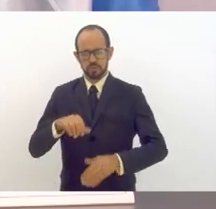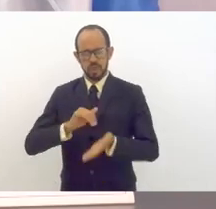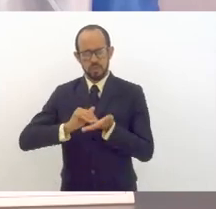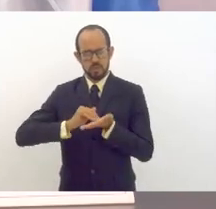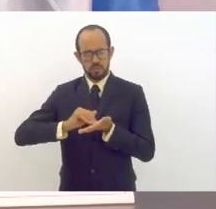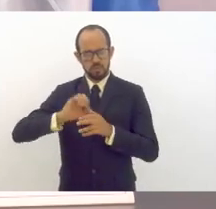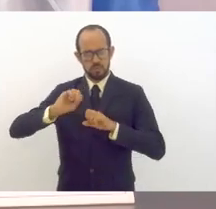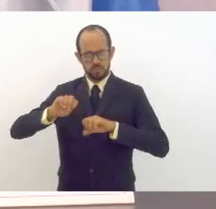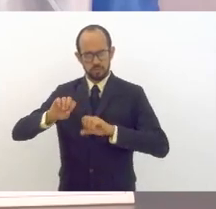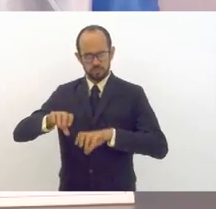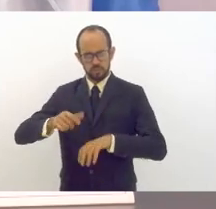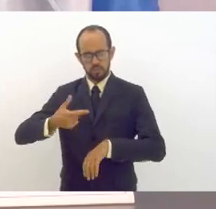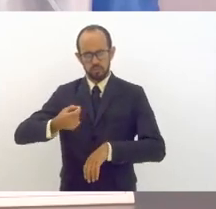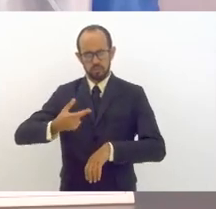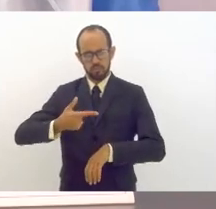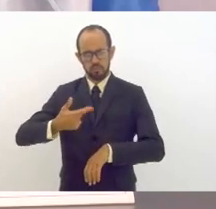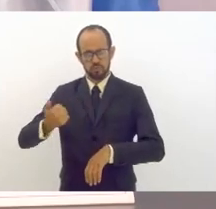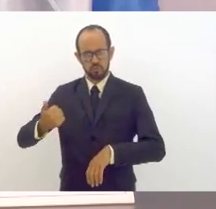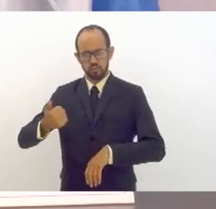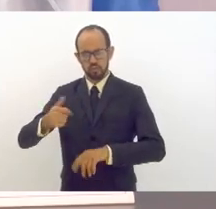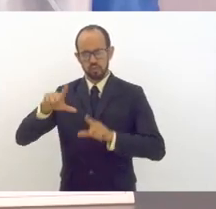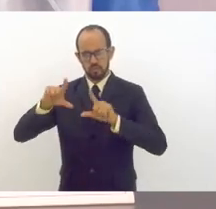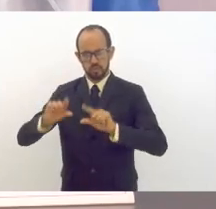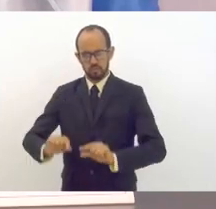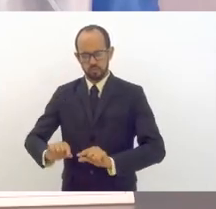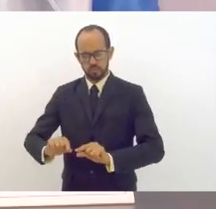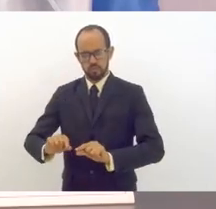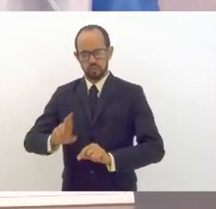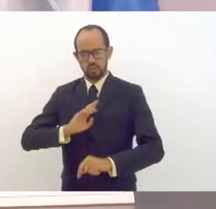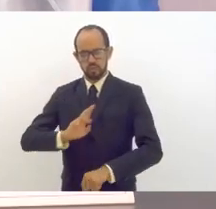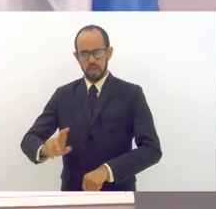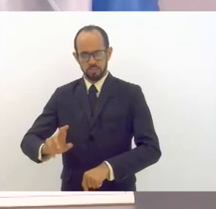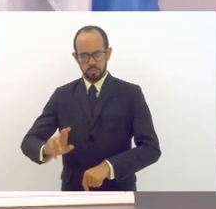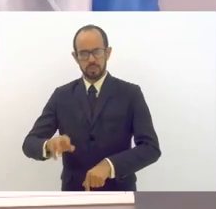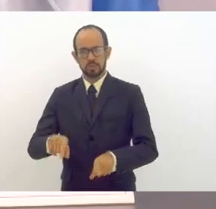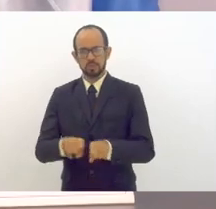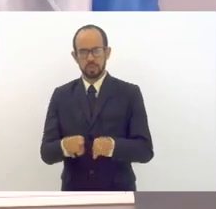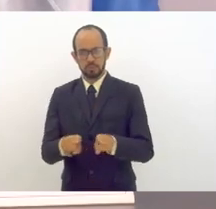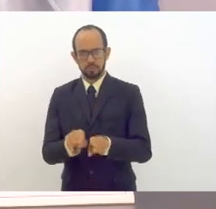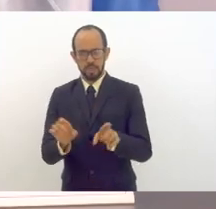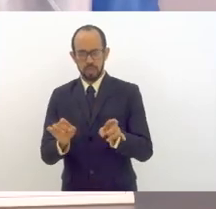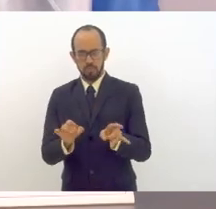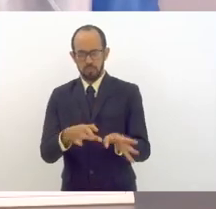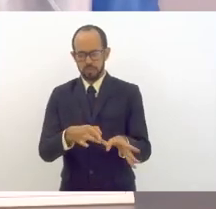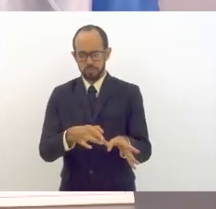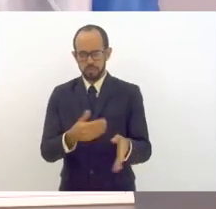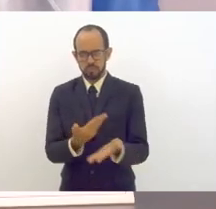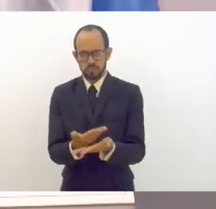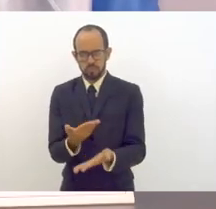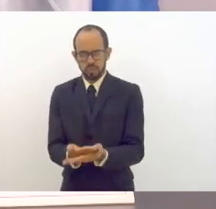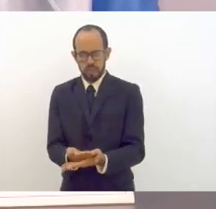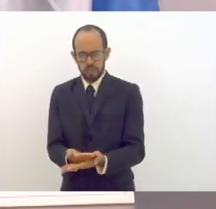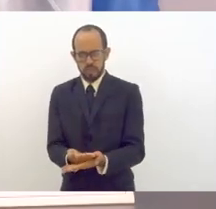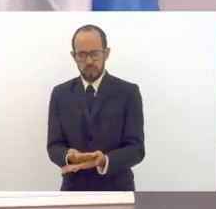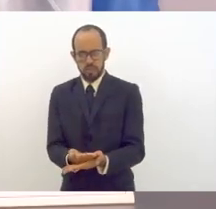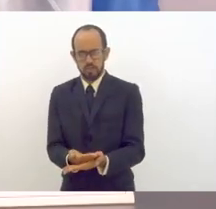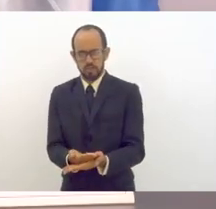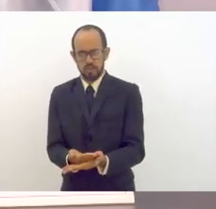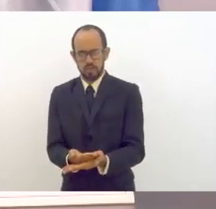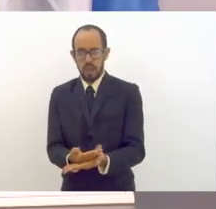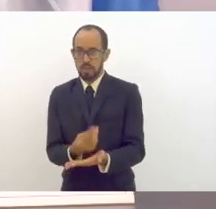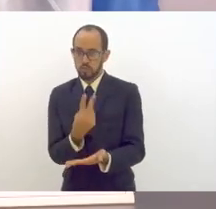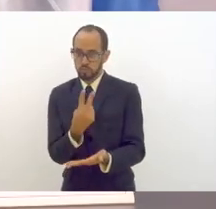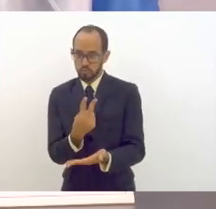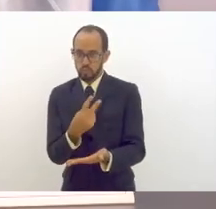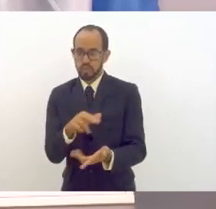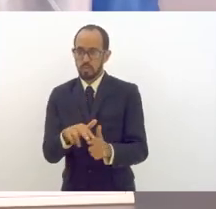ano de 2021, a gente teve uma queda na reprovação e uma queda na evasão. Ambas as quedas se justificam